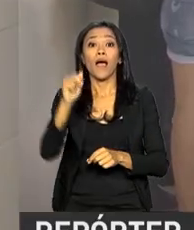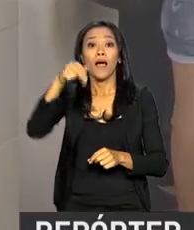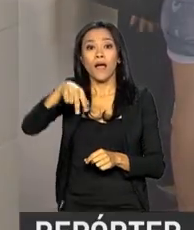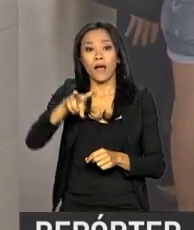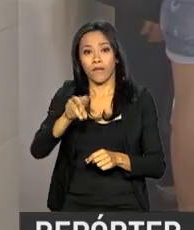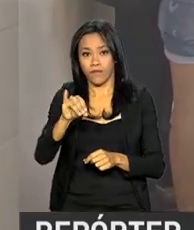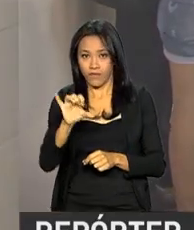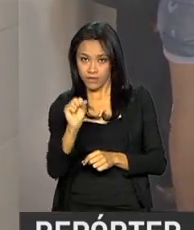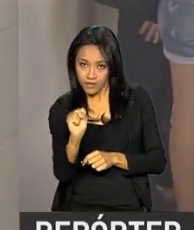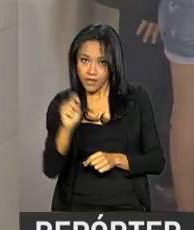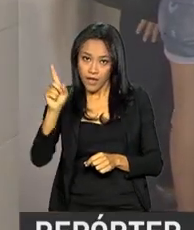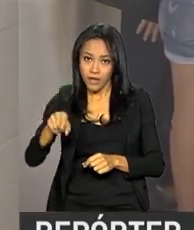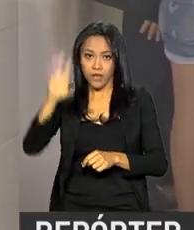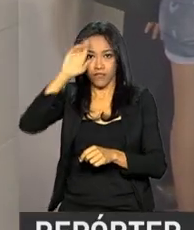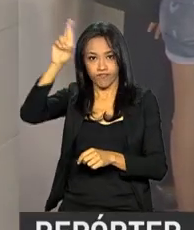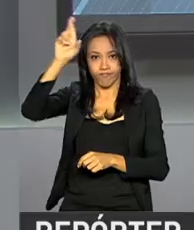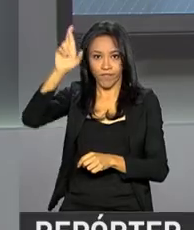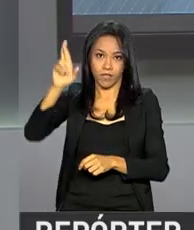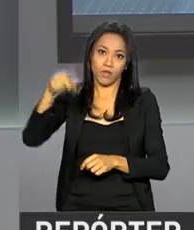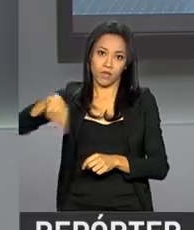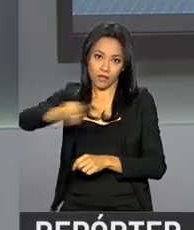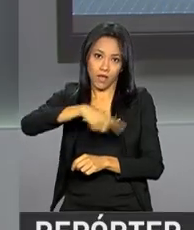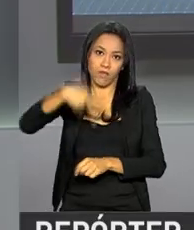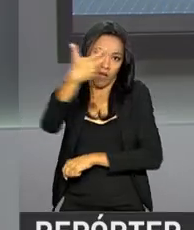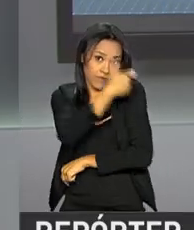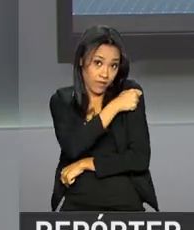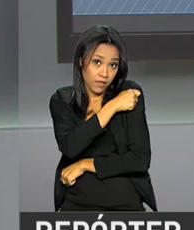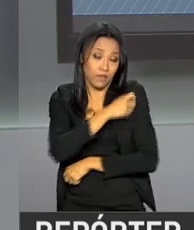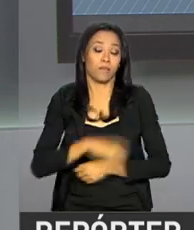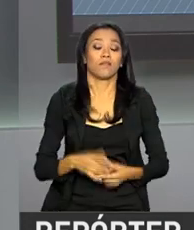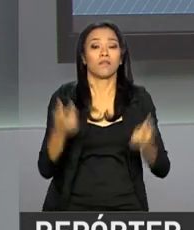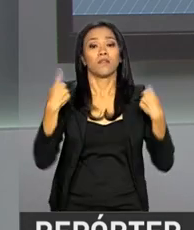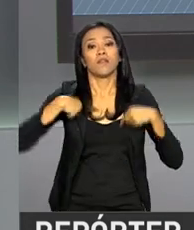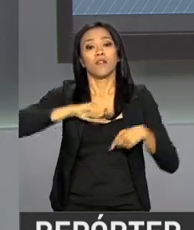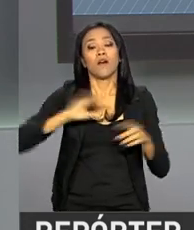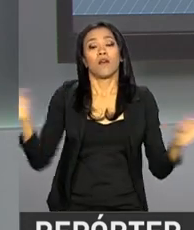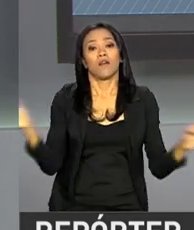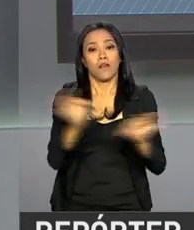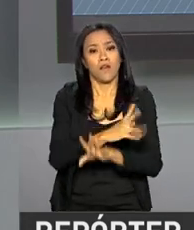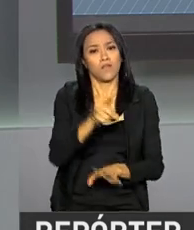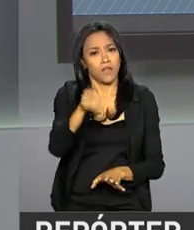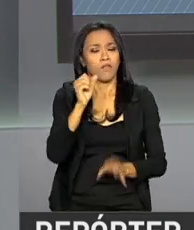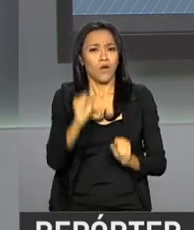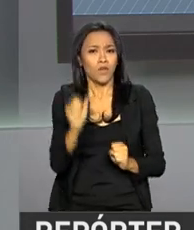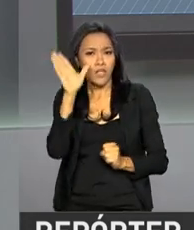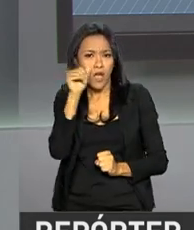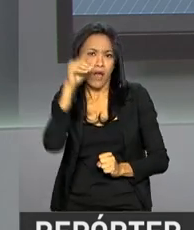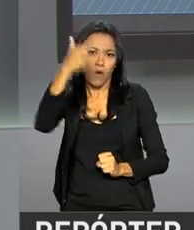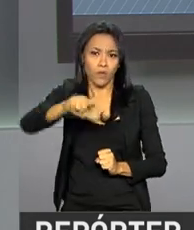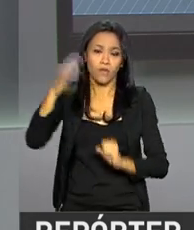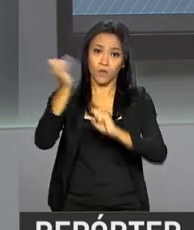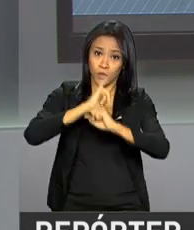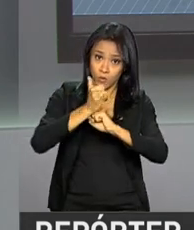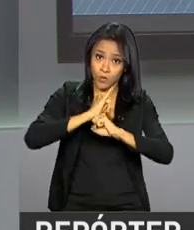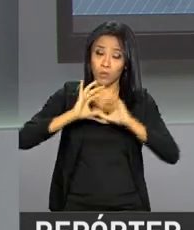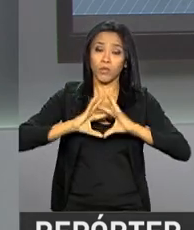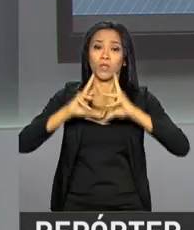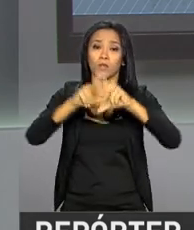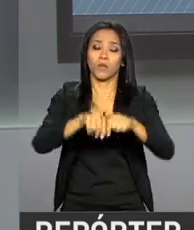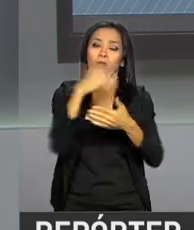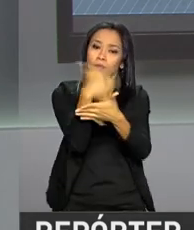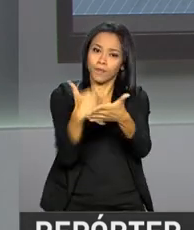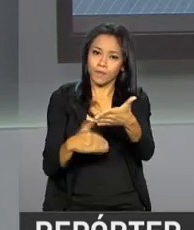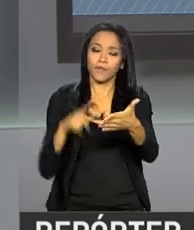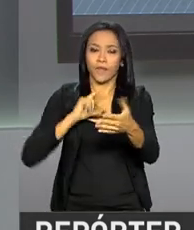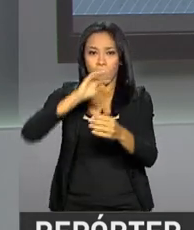composição das vacinas e nós ficamos por aqui você pode rever as reportagens no youtube e toda a nossa programação